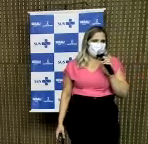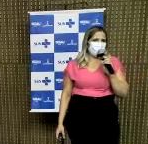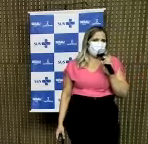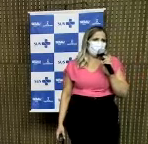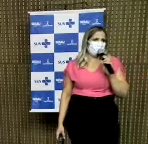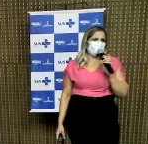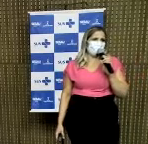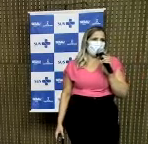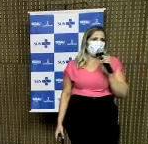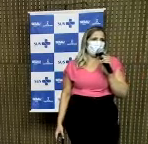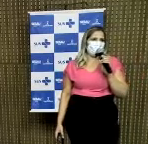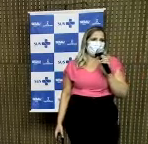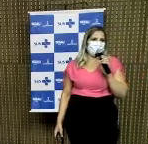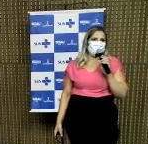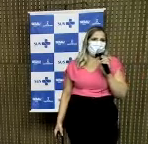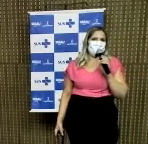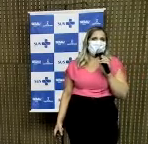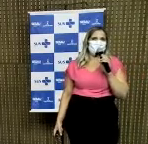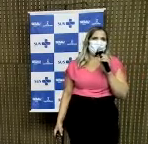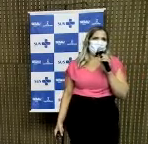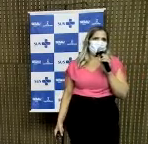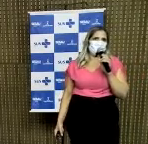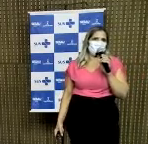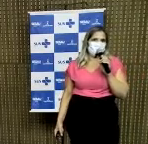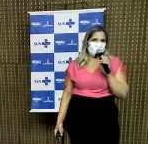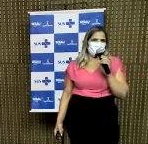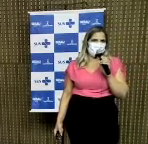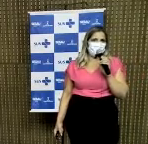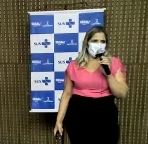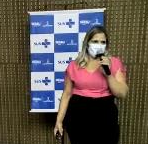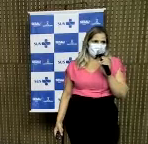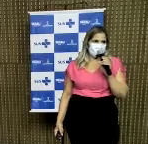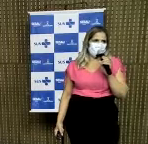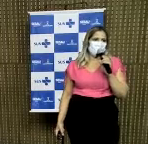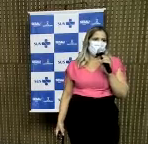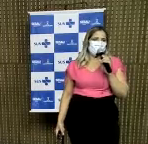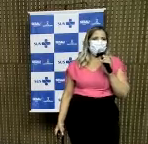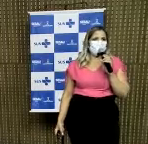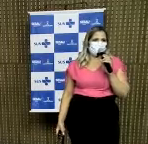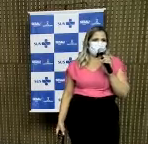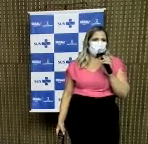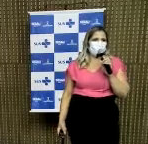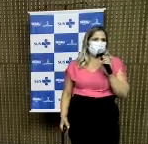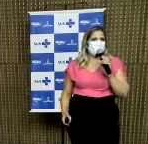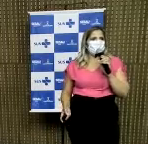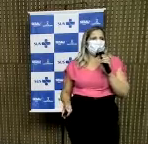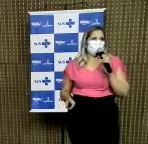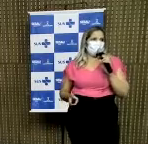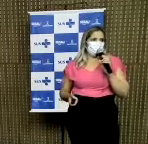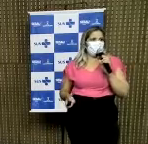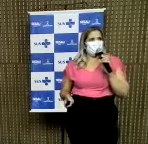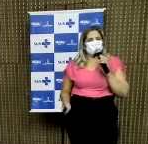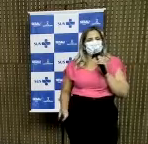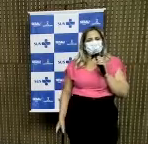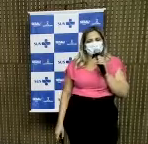diferente, porque agora os ACS, o perfil deles é de coordenador também, que mudou. Então, além